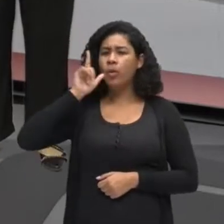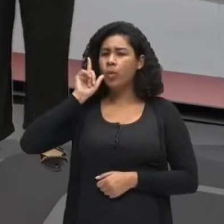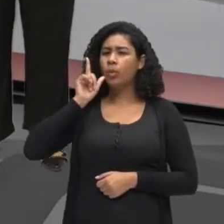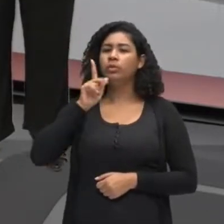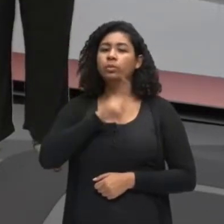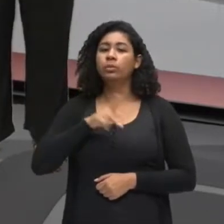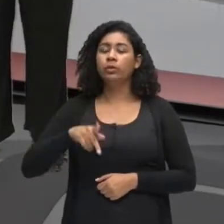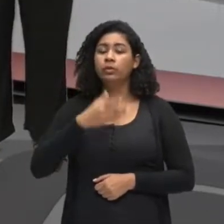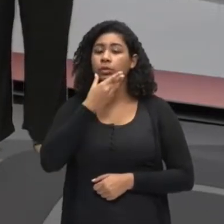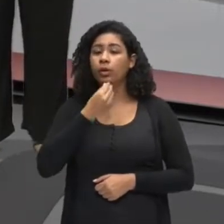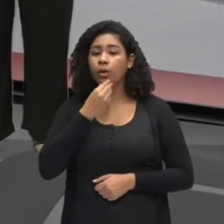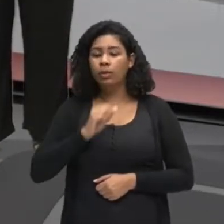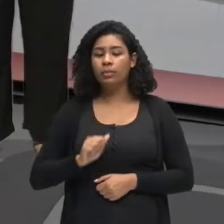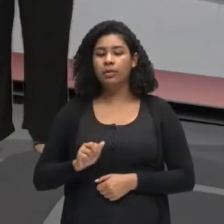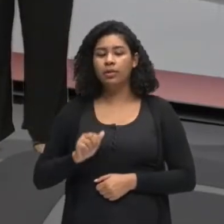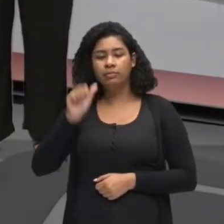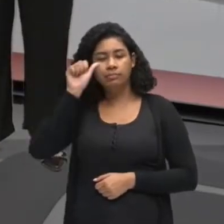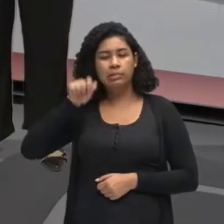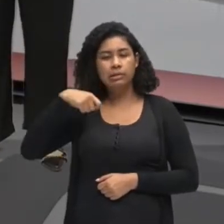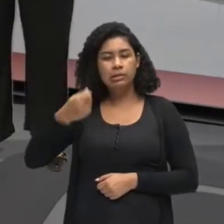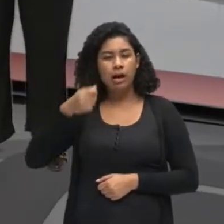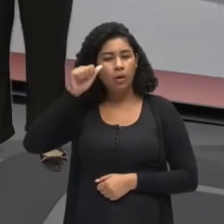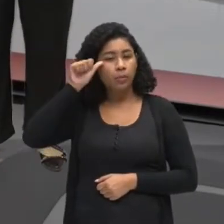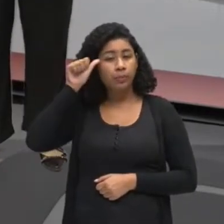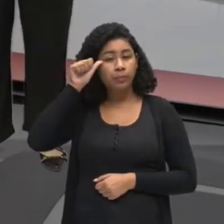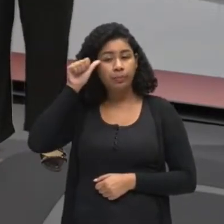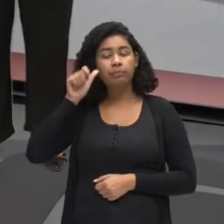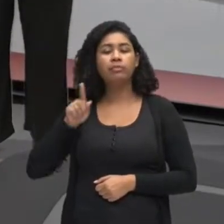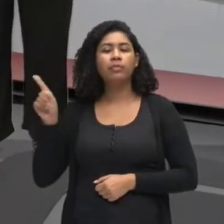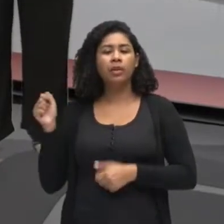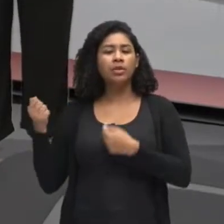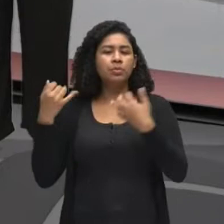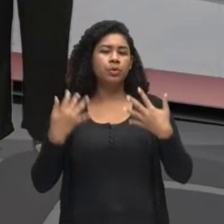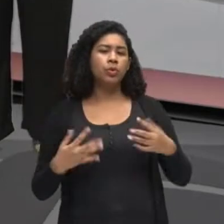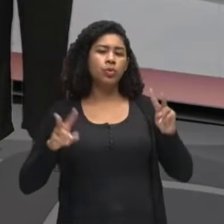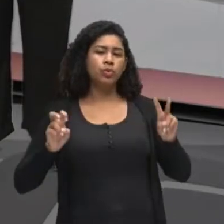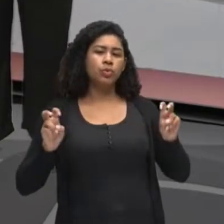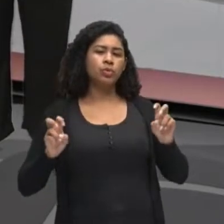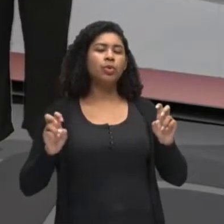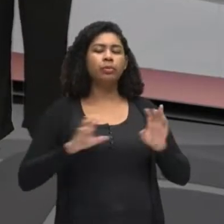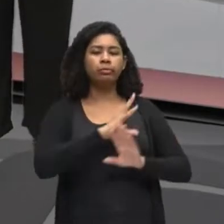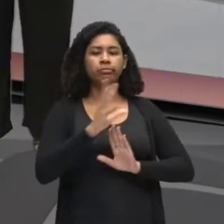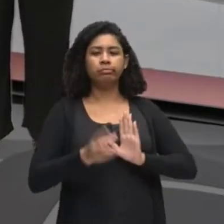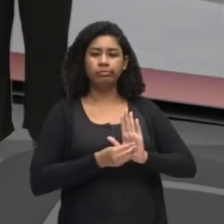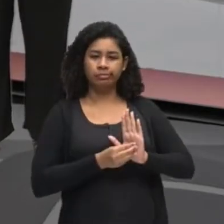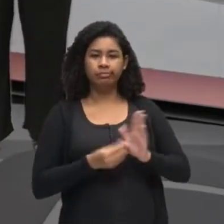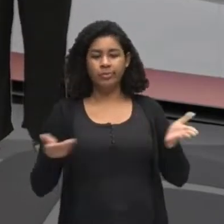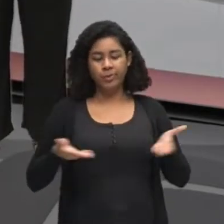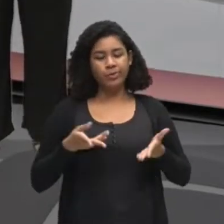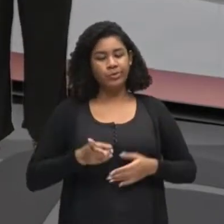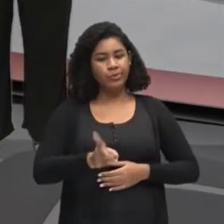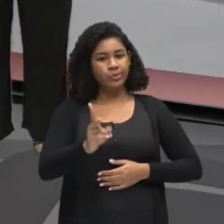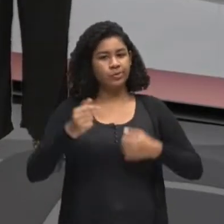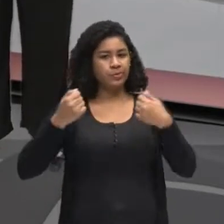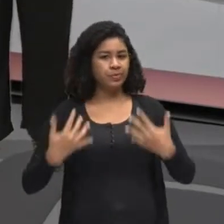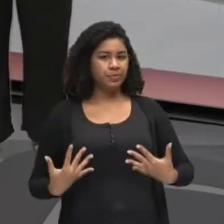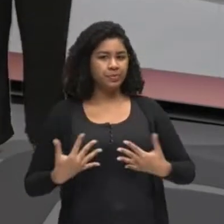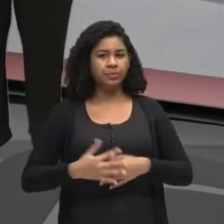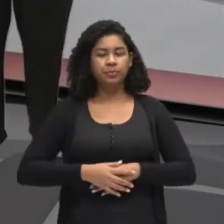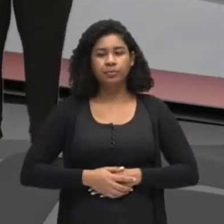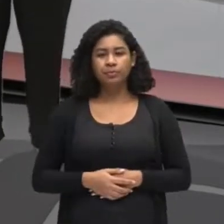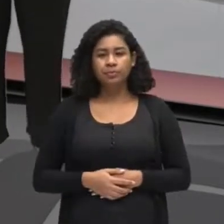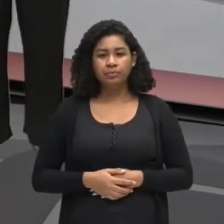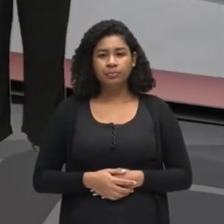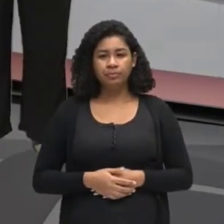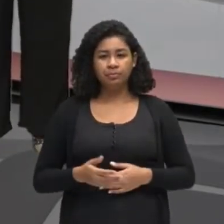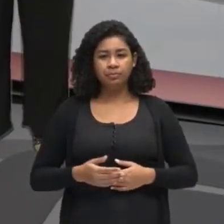ali a falar de Amazônia, né? Então, hoje nós vamos falar um pouquinho mais sobre isso. Antes de iniciarmos, vamos aí fazer aquele